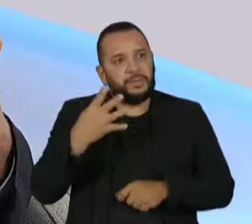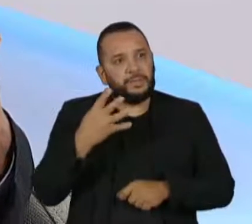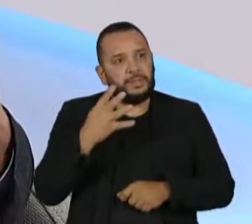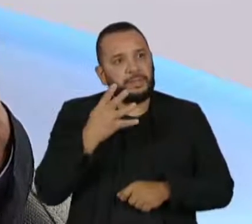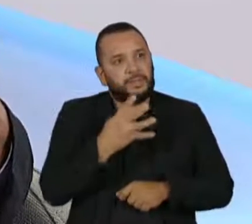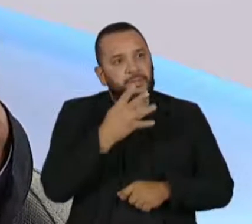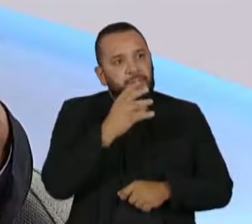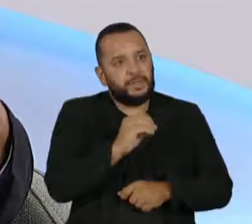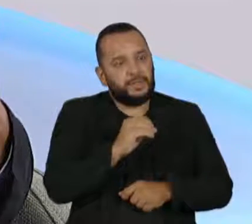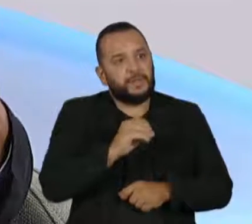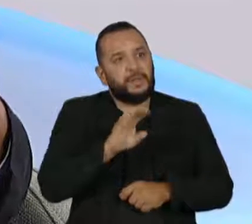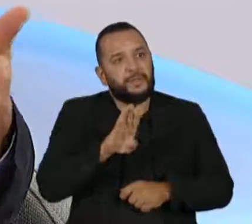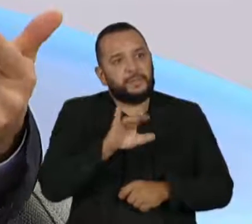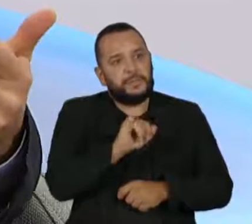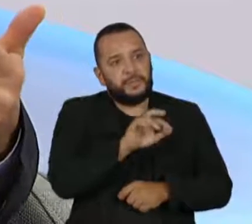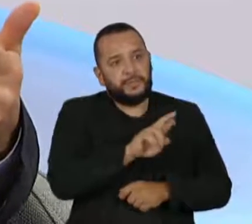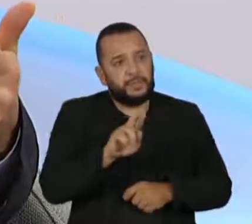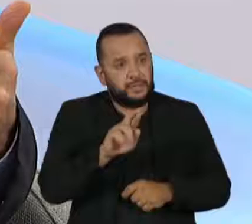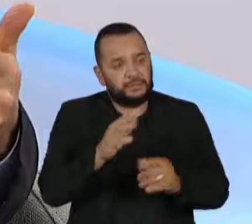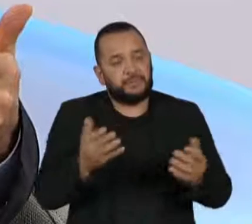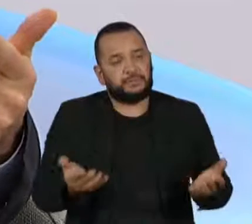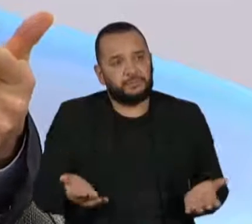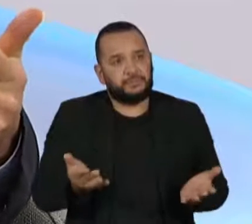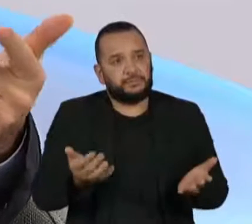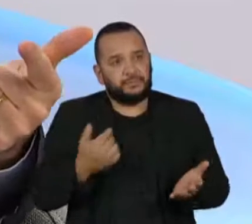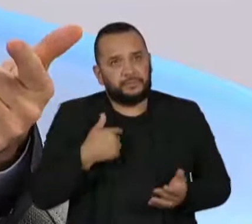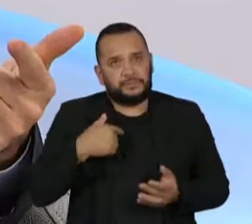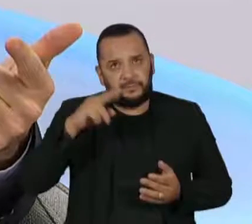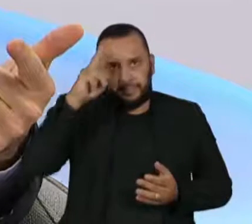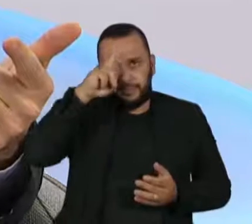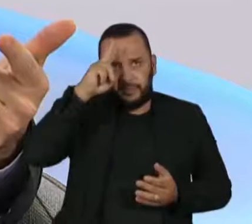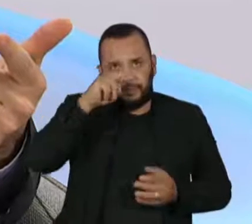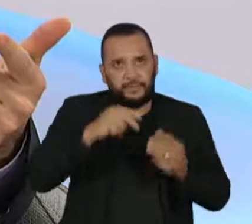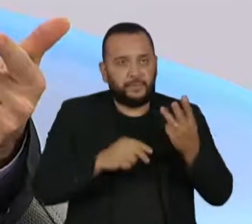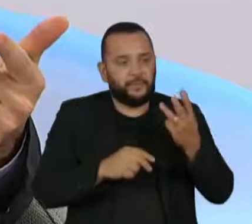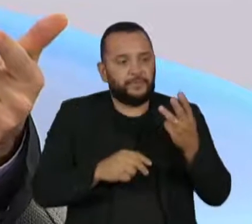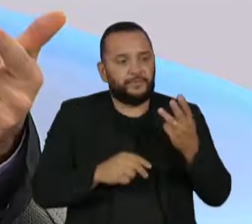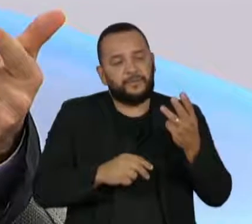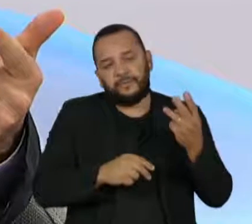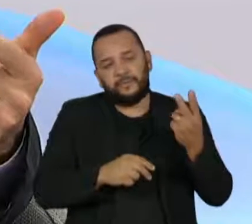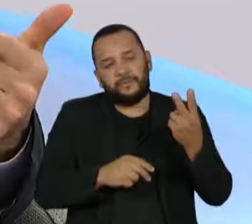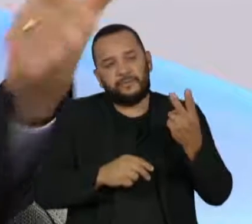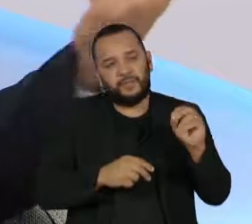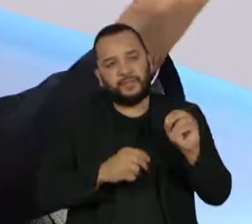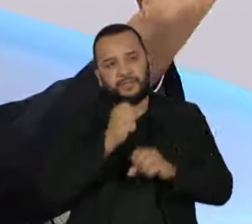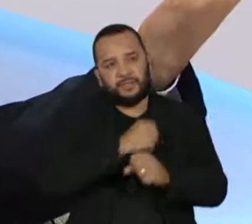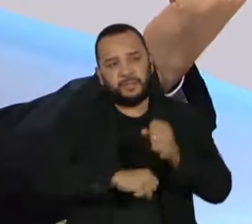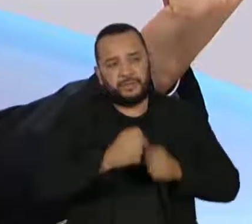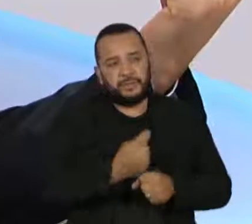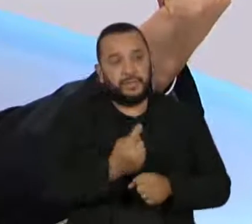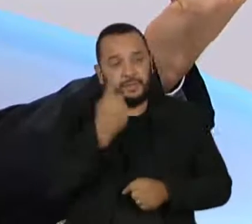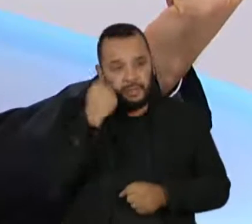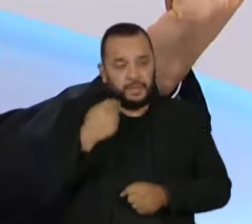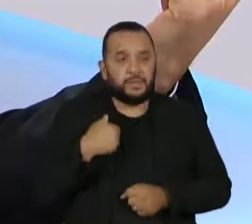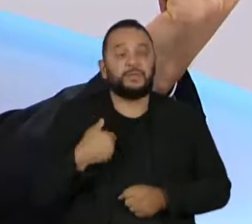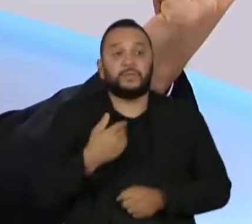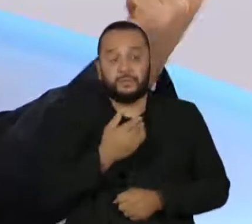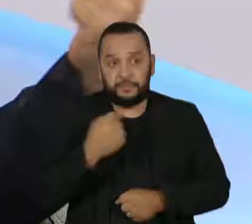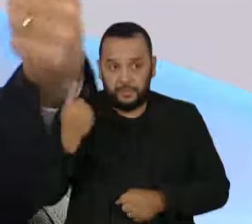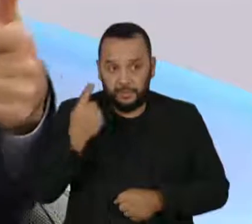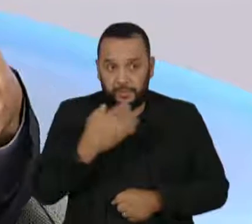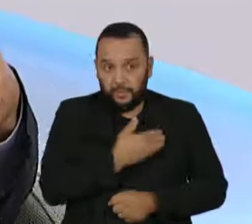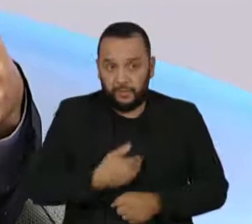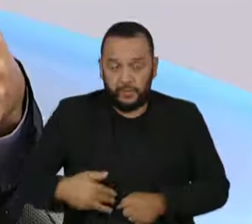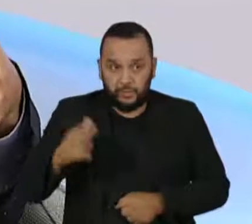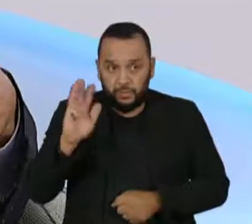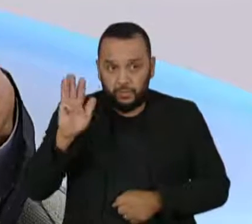né? Nós temos que lembrar que há cerca de 20 anos atrás, aliás, o governo Lula, o primeiro governo Lula,